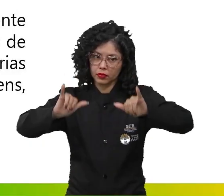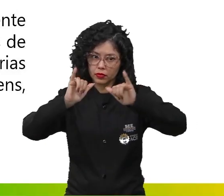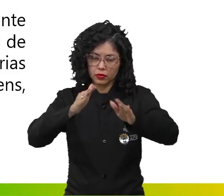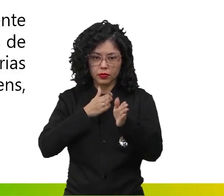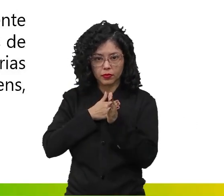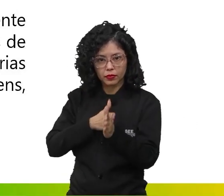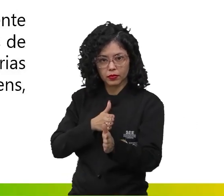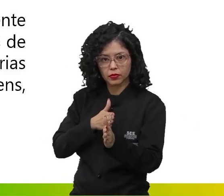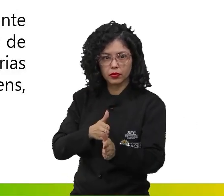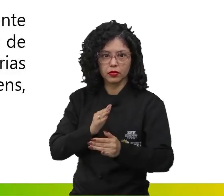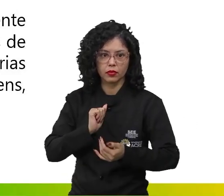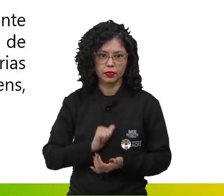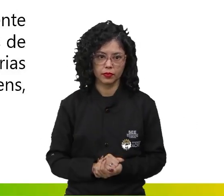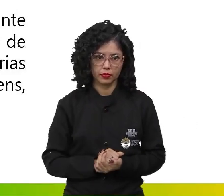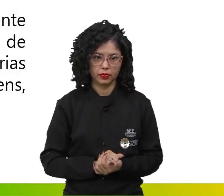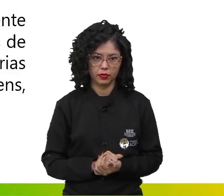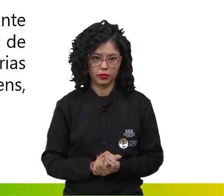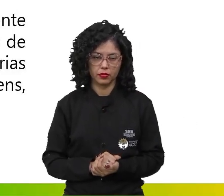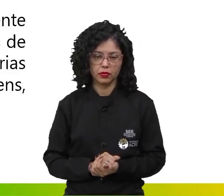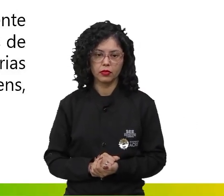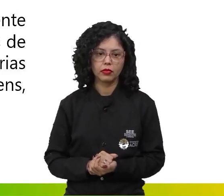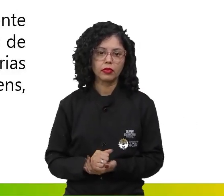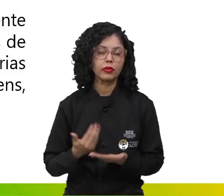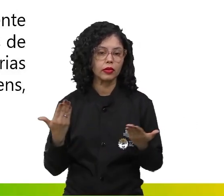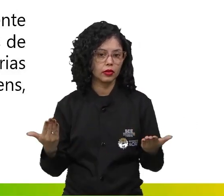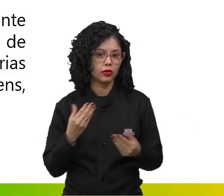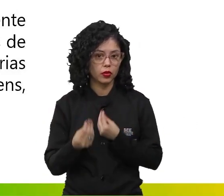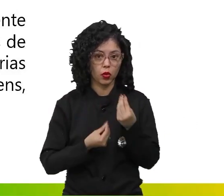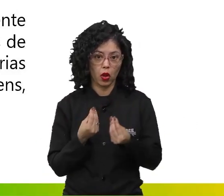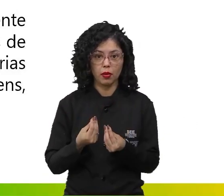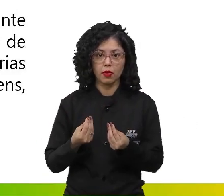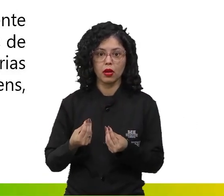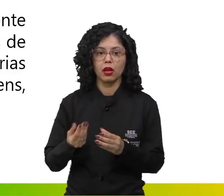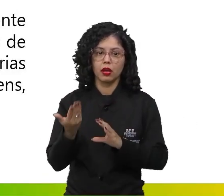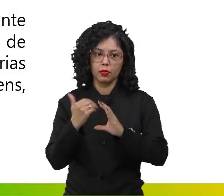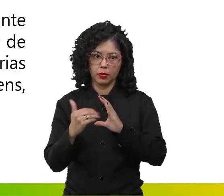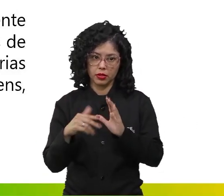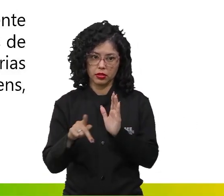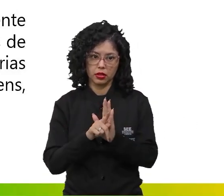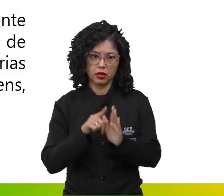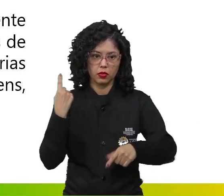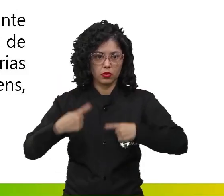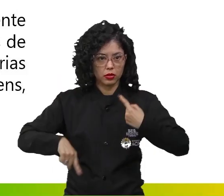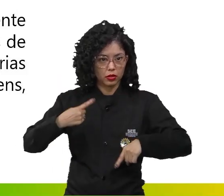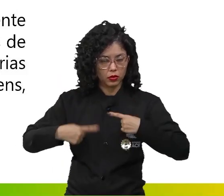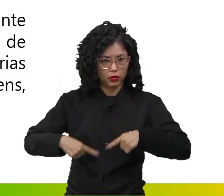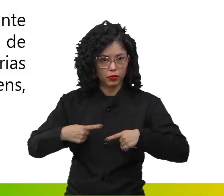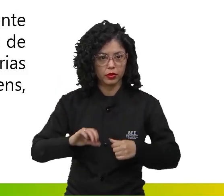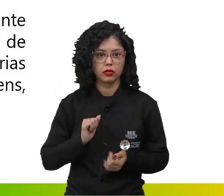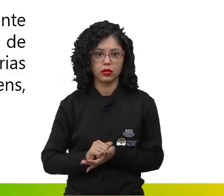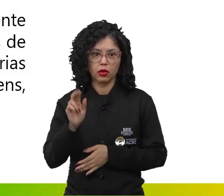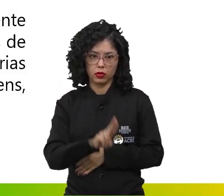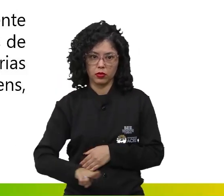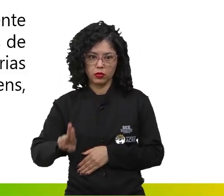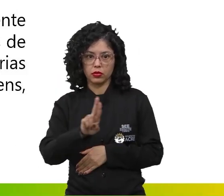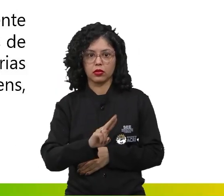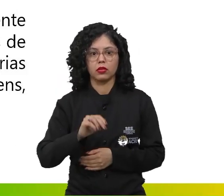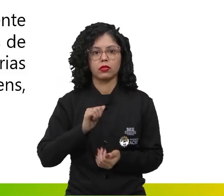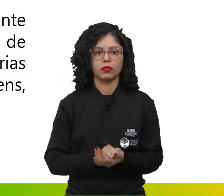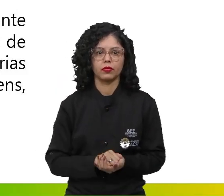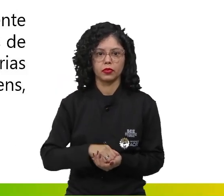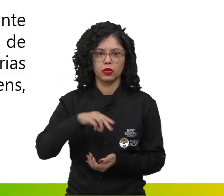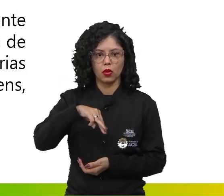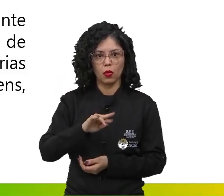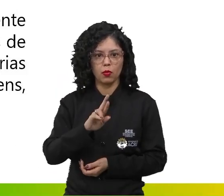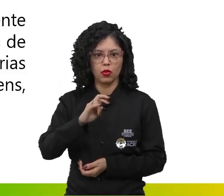vídeo e anúncios segmentados. Então, tanto as campanhas publicitárias quanto políticas